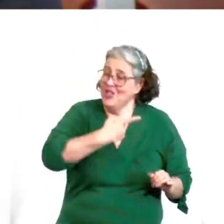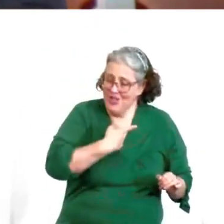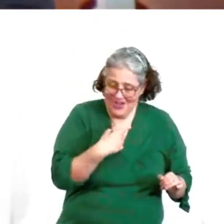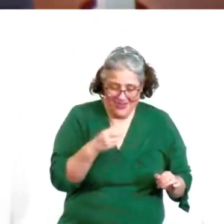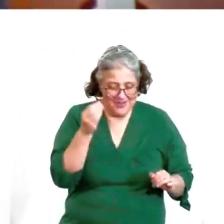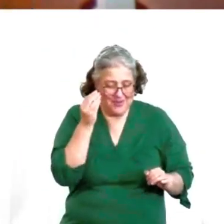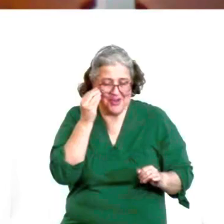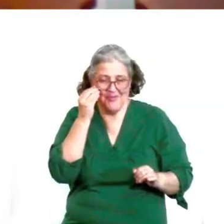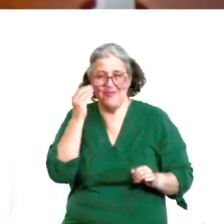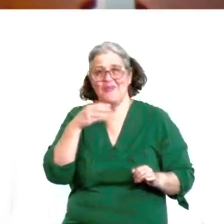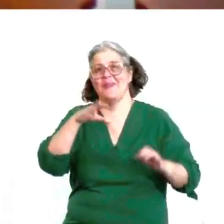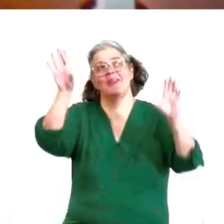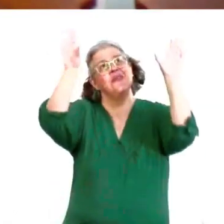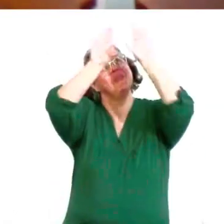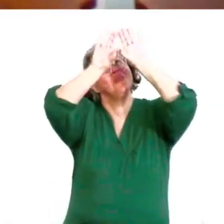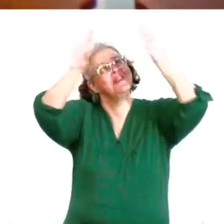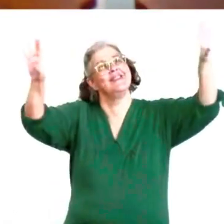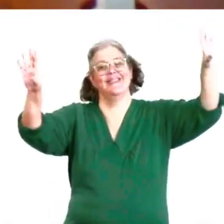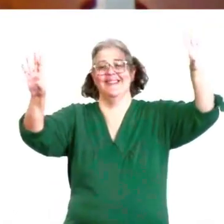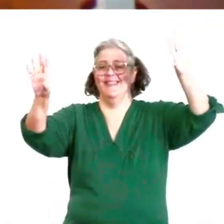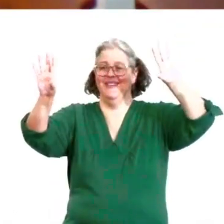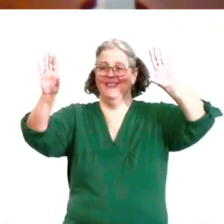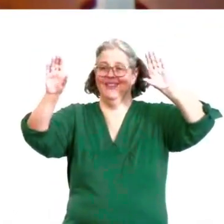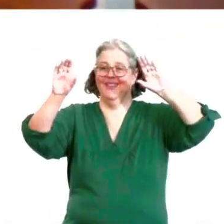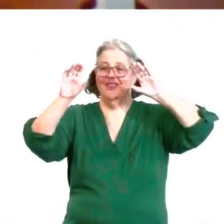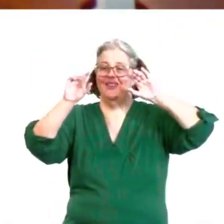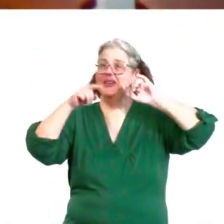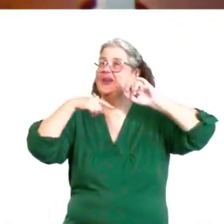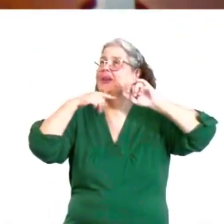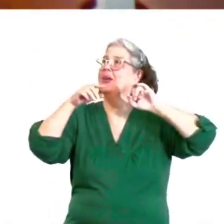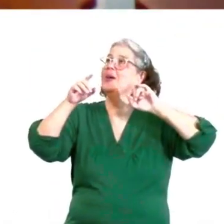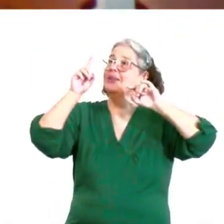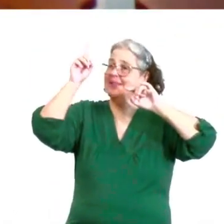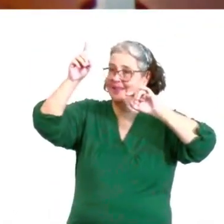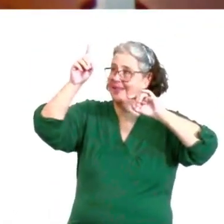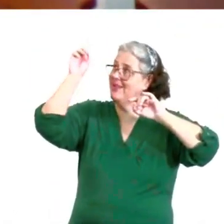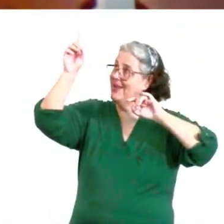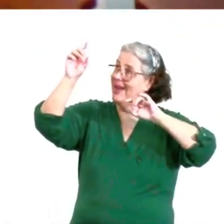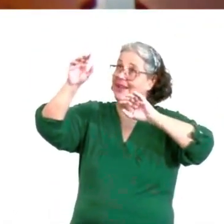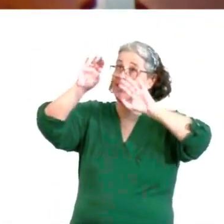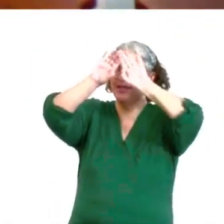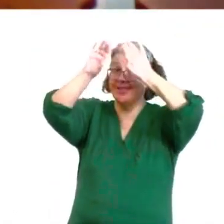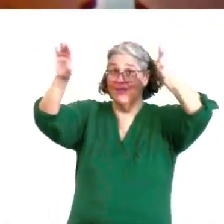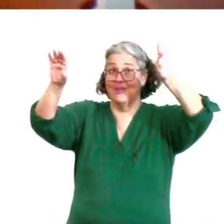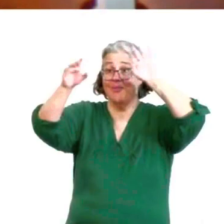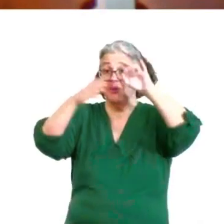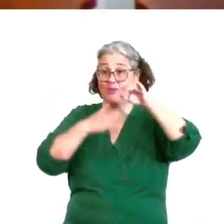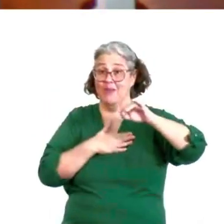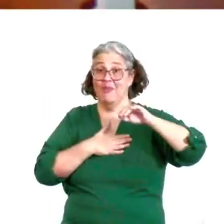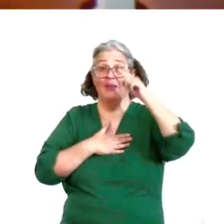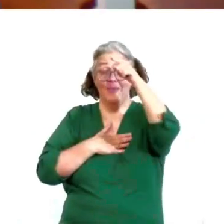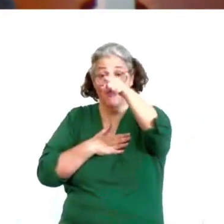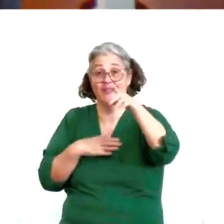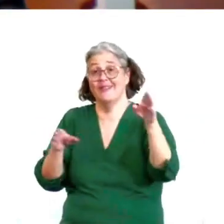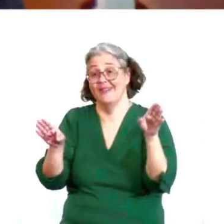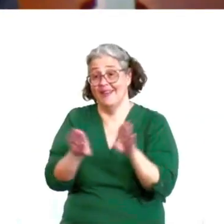Canaã Celestial, lugar que Deus separou para mim e para você. E aqui nós